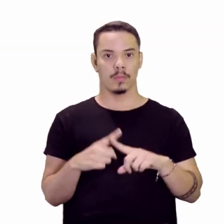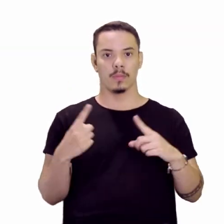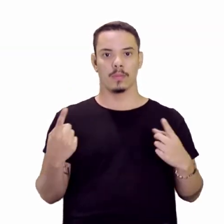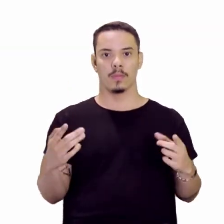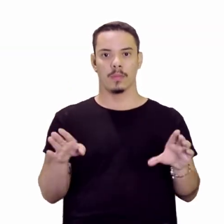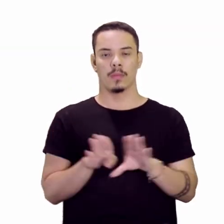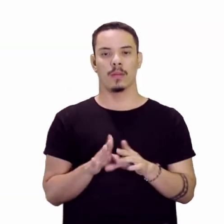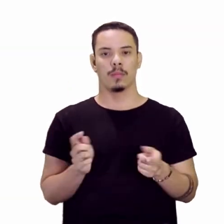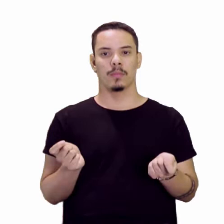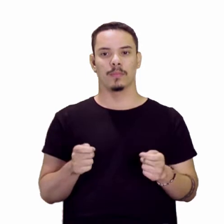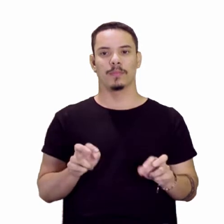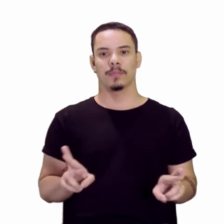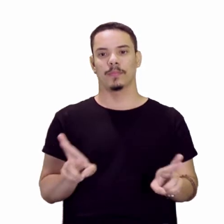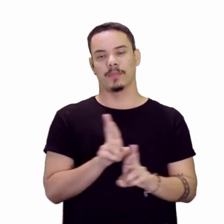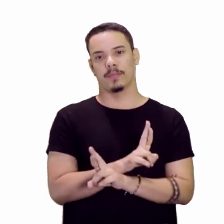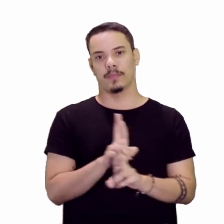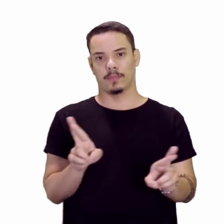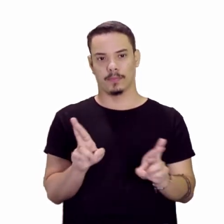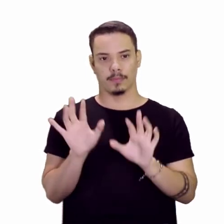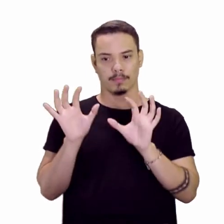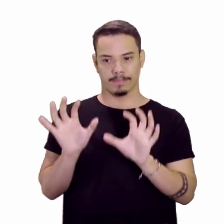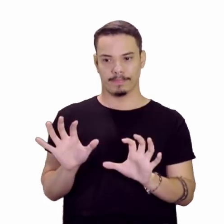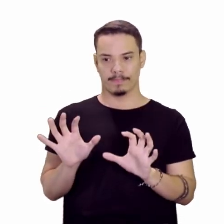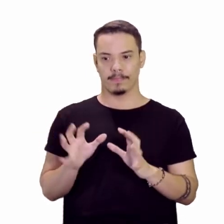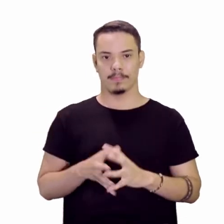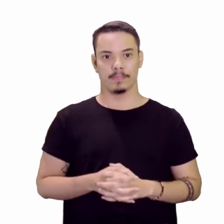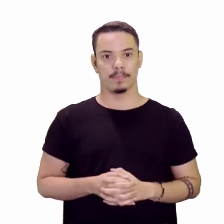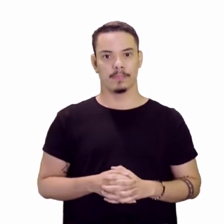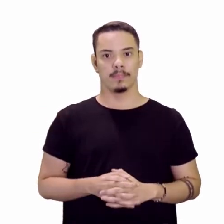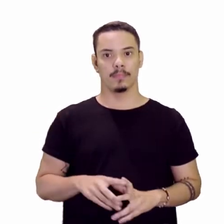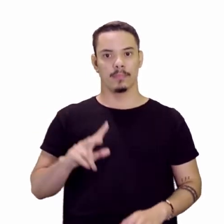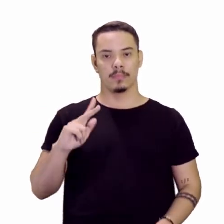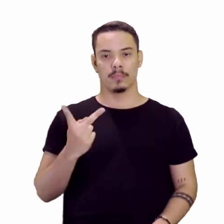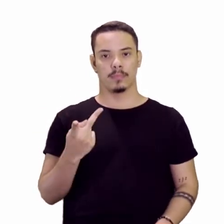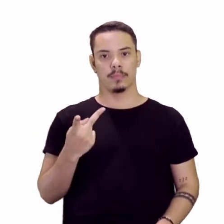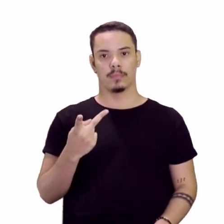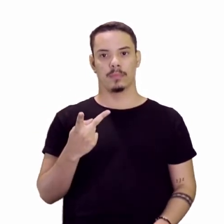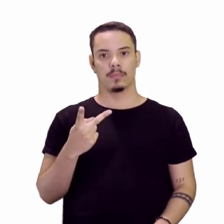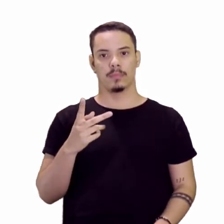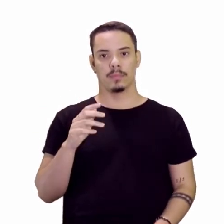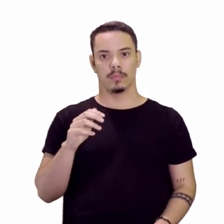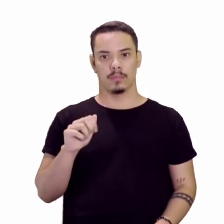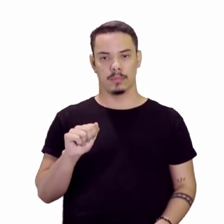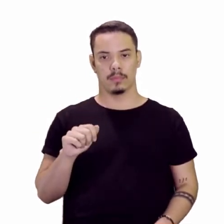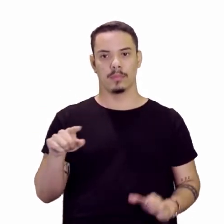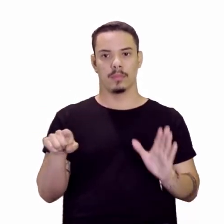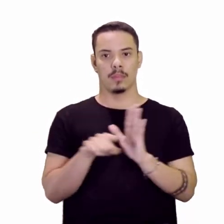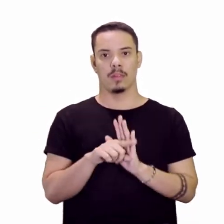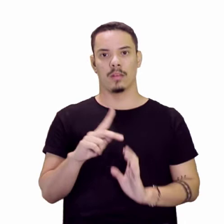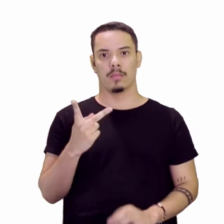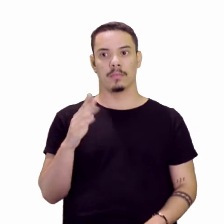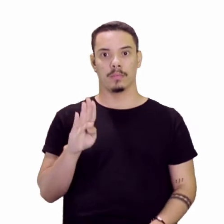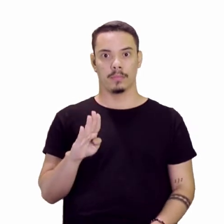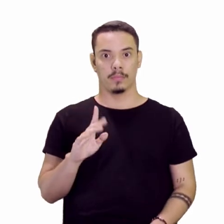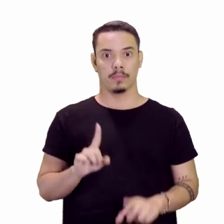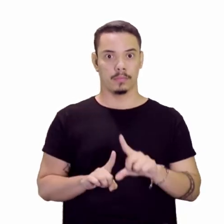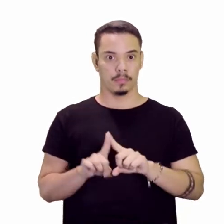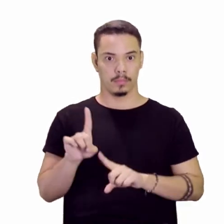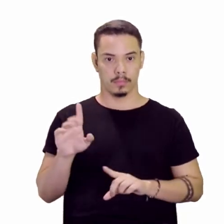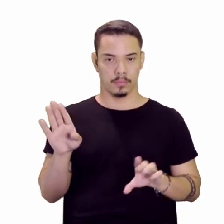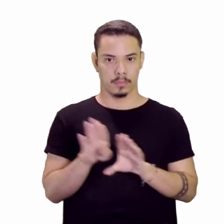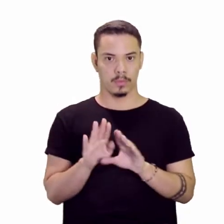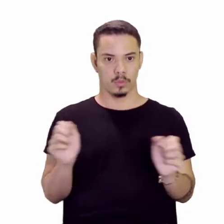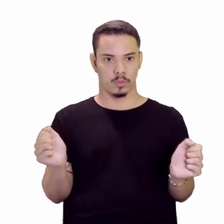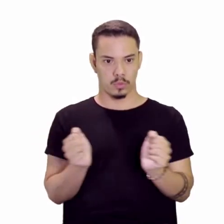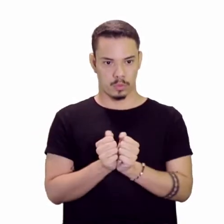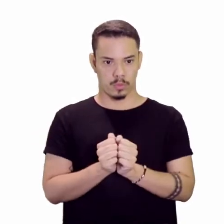gente pode ter essa relação aí, olha só. HA menos HB. Isso, então vai ser a altura aqui, certo? E a altura